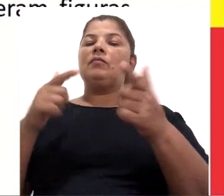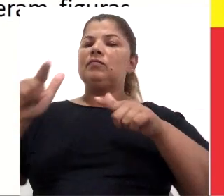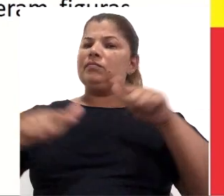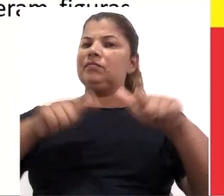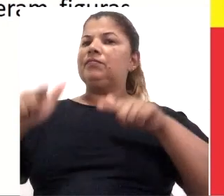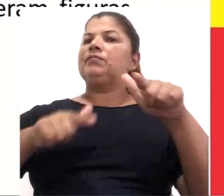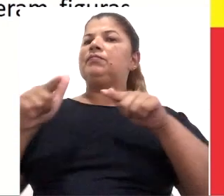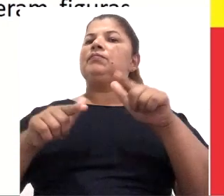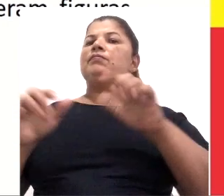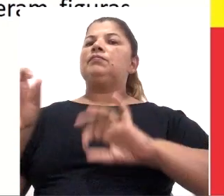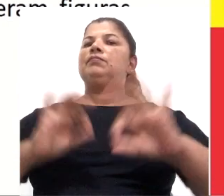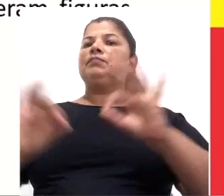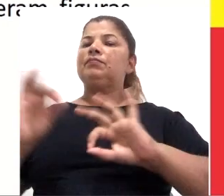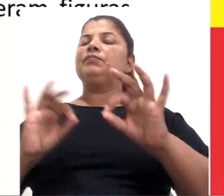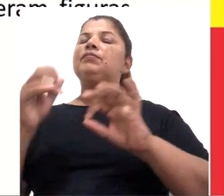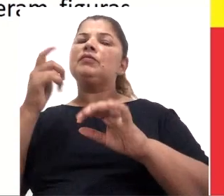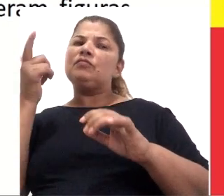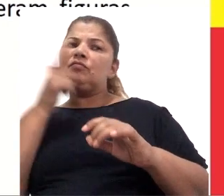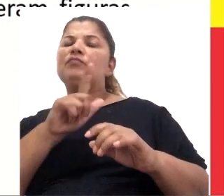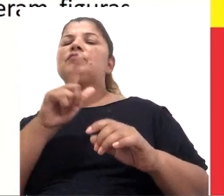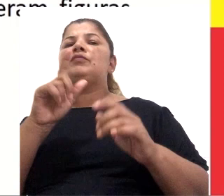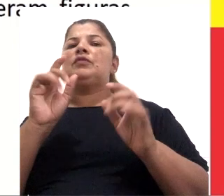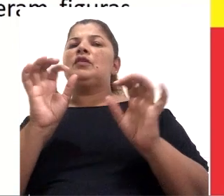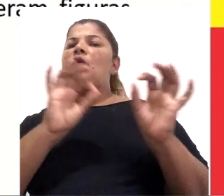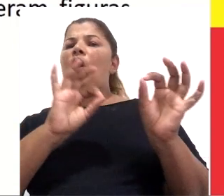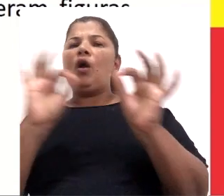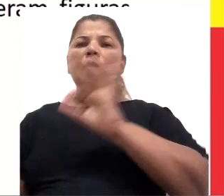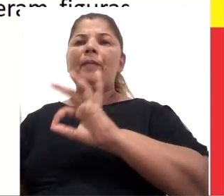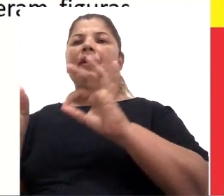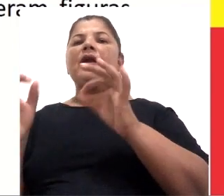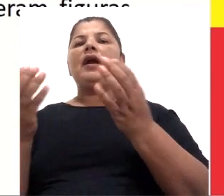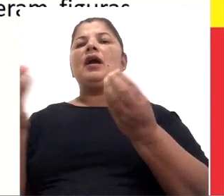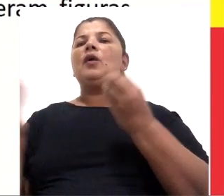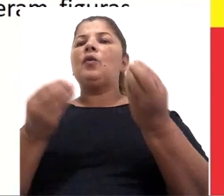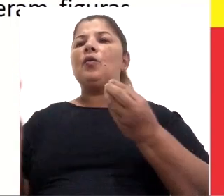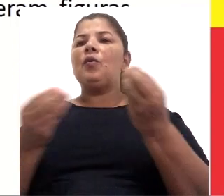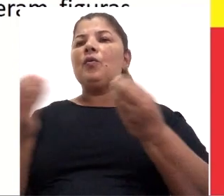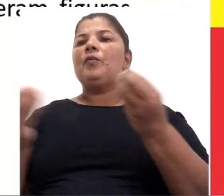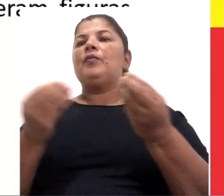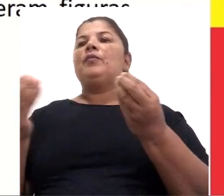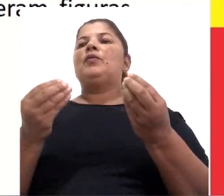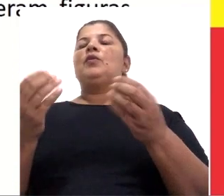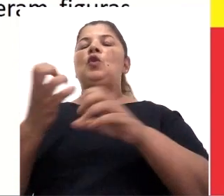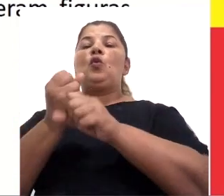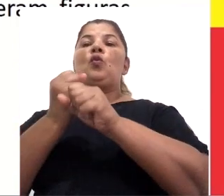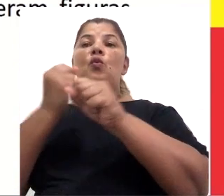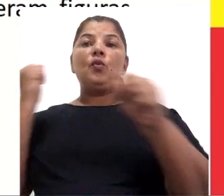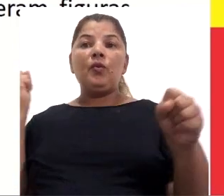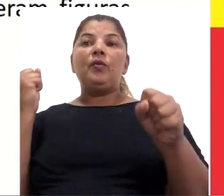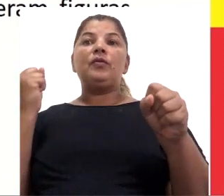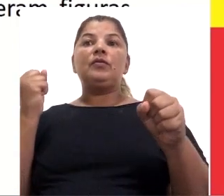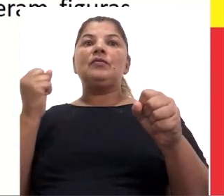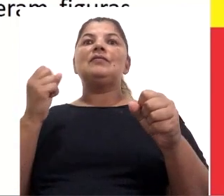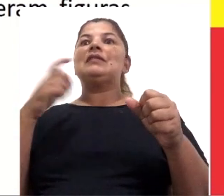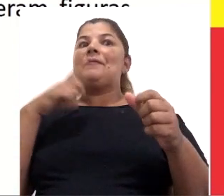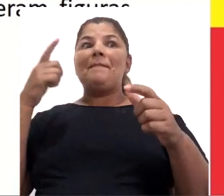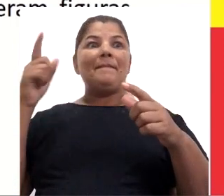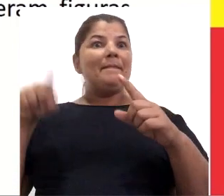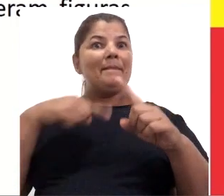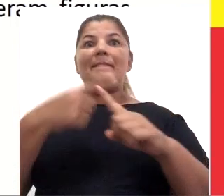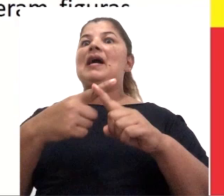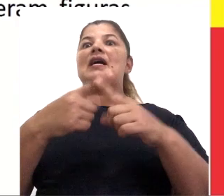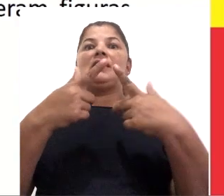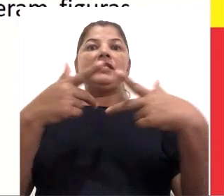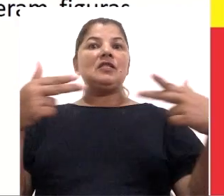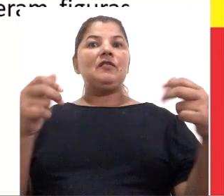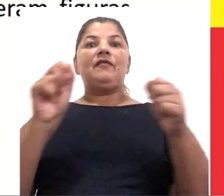tá? De seguir, de conseguir acompanhar o ritmo, de conseguir acompanhar a ideia de lucratividade. Quanto mais peças